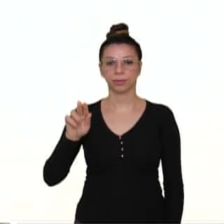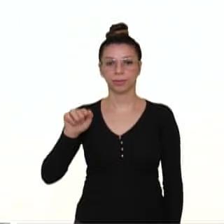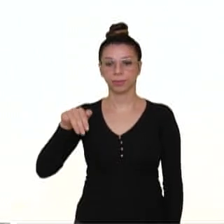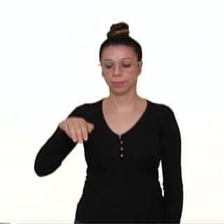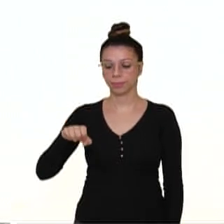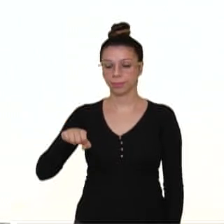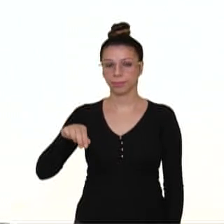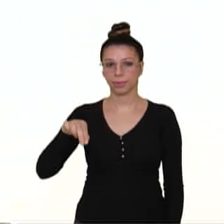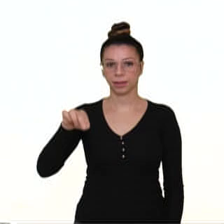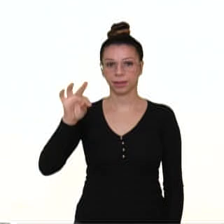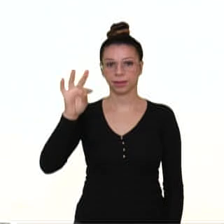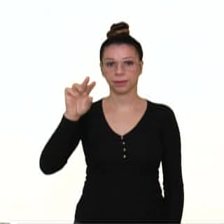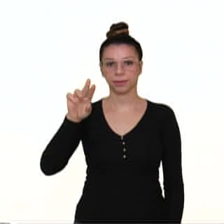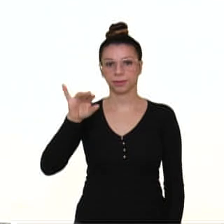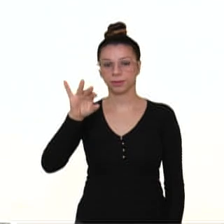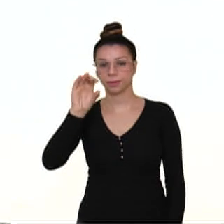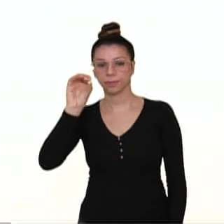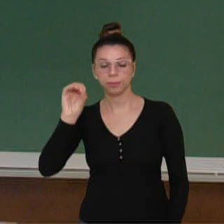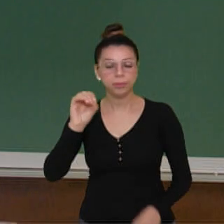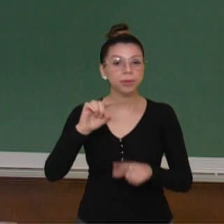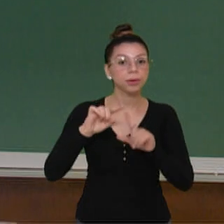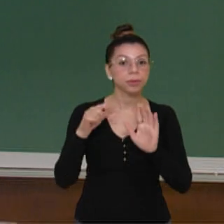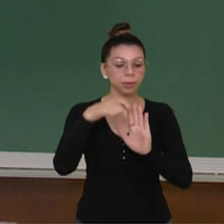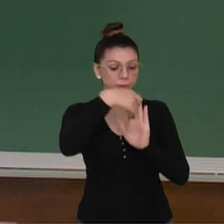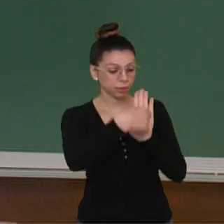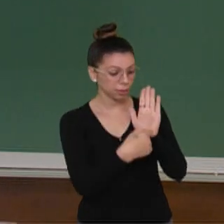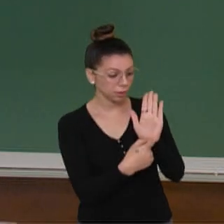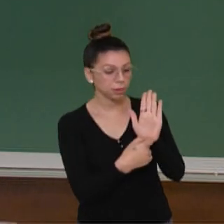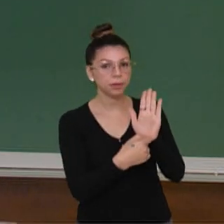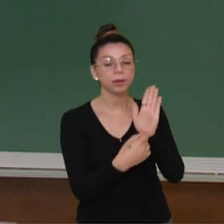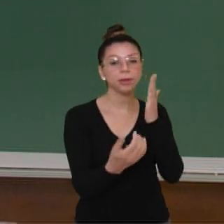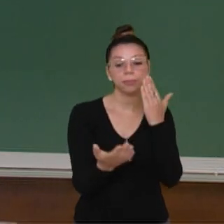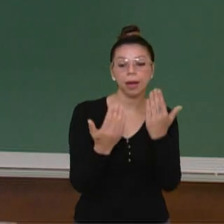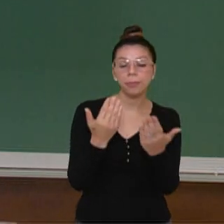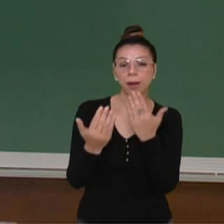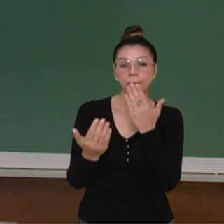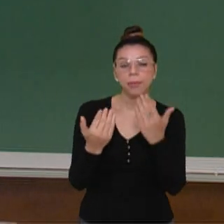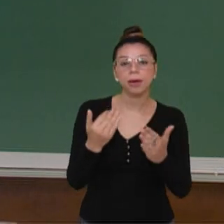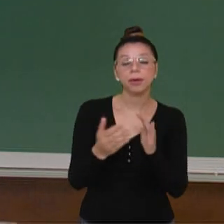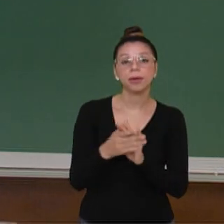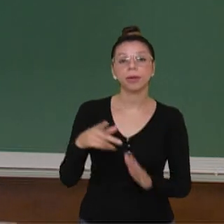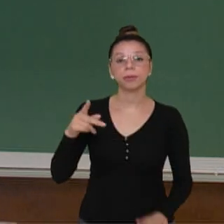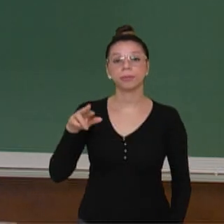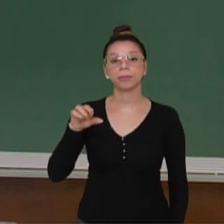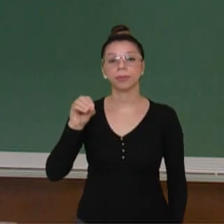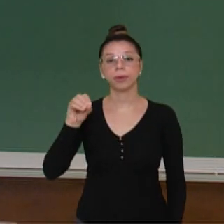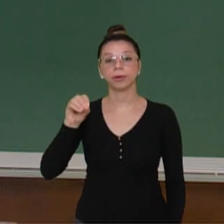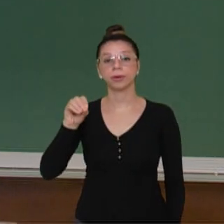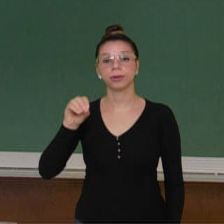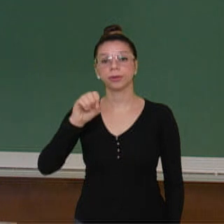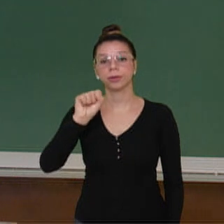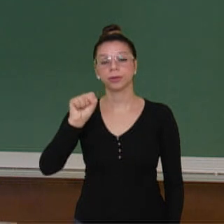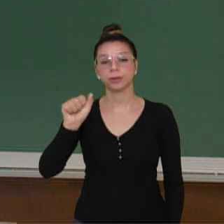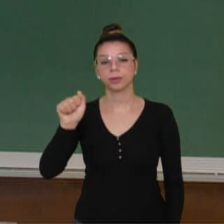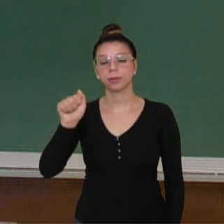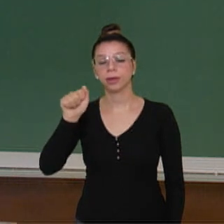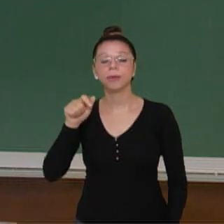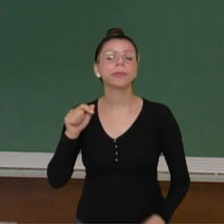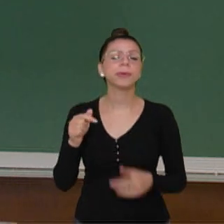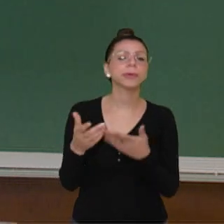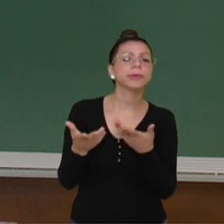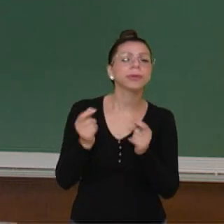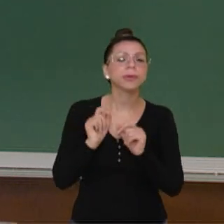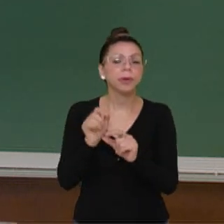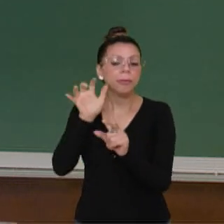tipo de texto ele é redigido em prosa, com períodos e parágrafo, e tem o intuito de persuadir, ou seja,